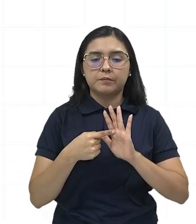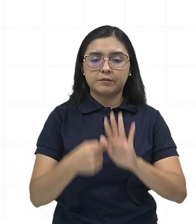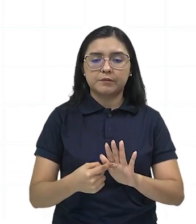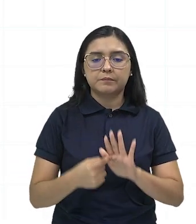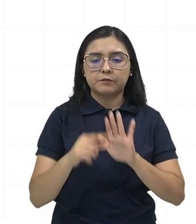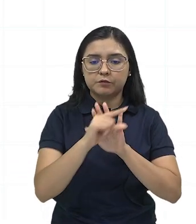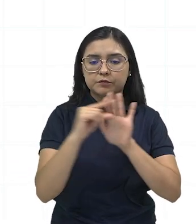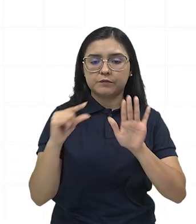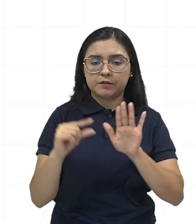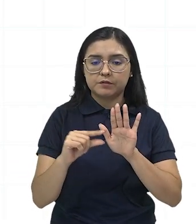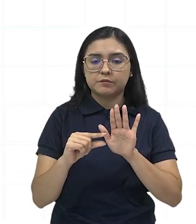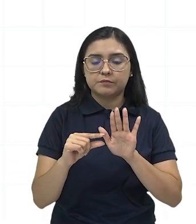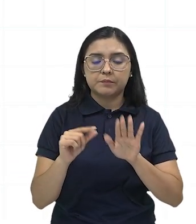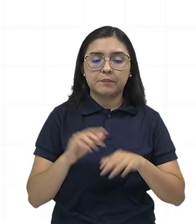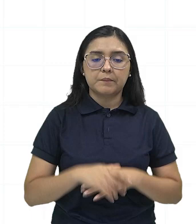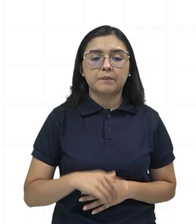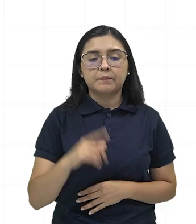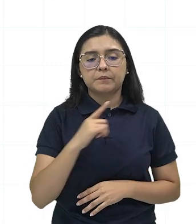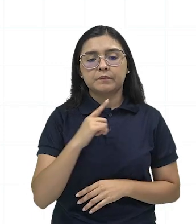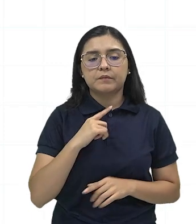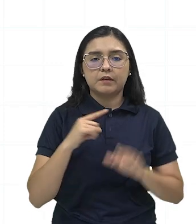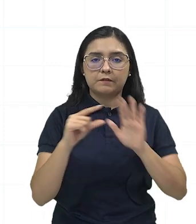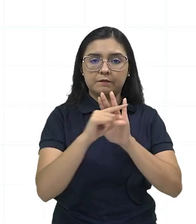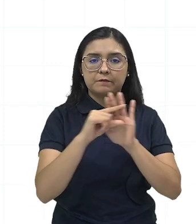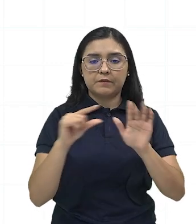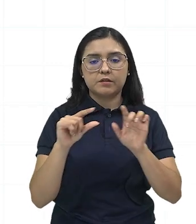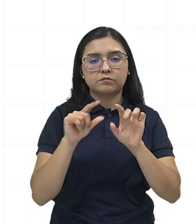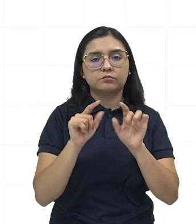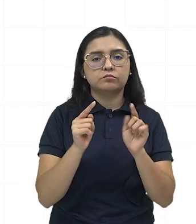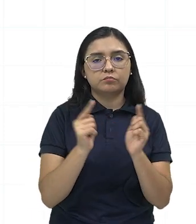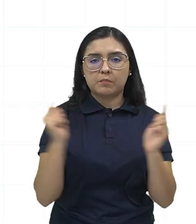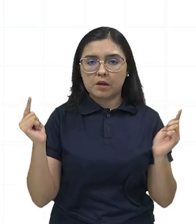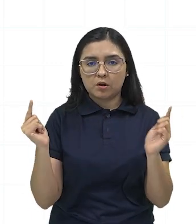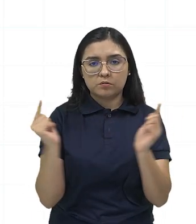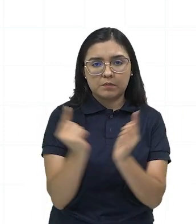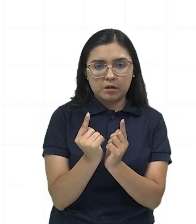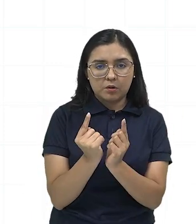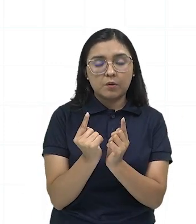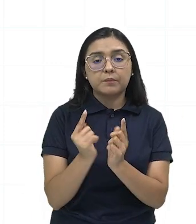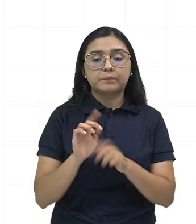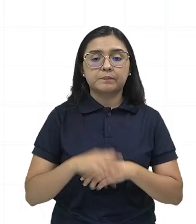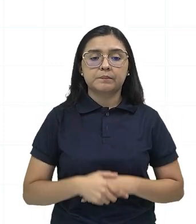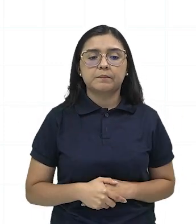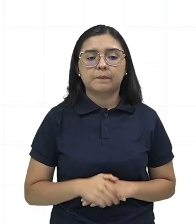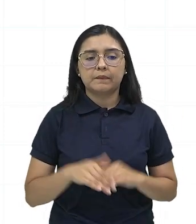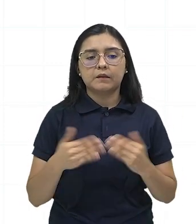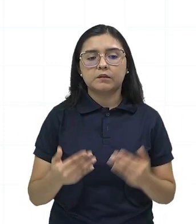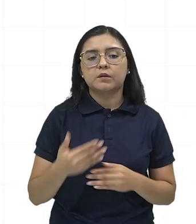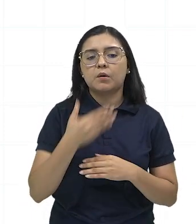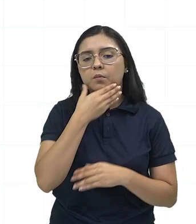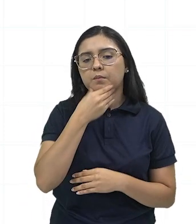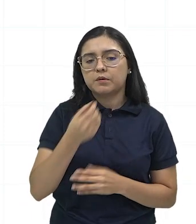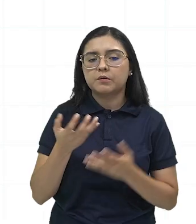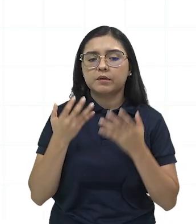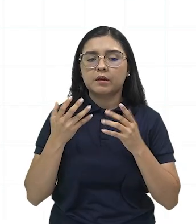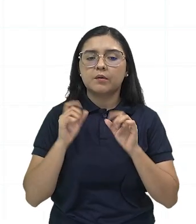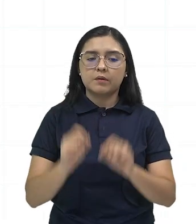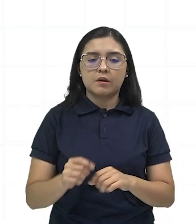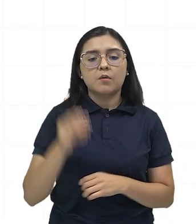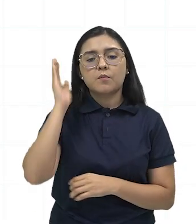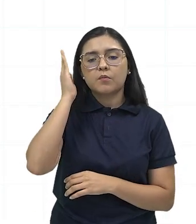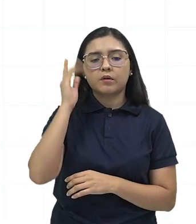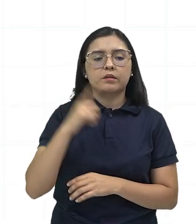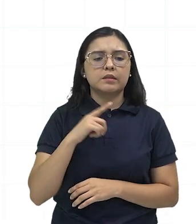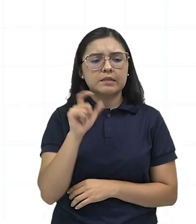dos versos livres. Então a gente tem aí versos maiores e versos menores. Então o menino quer um burrinho, composto aí por 5 palavras.